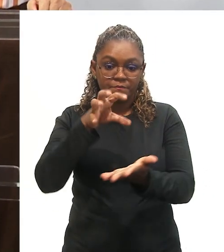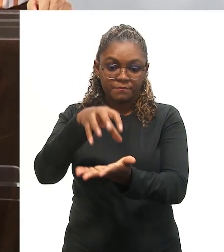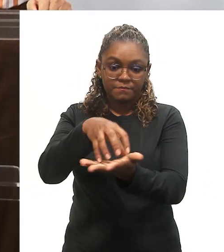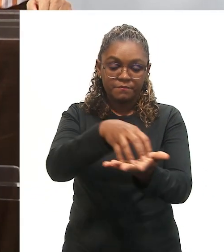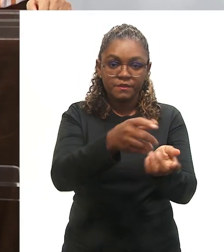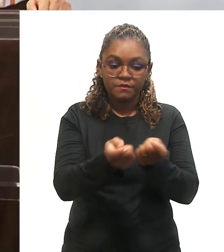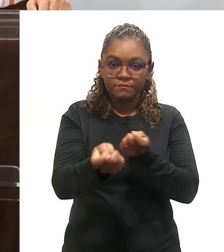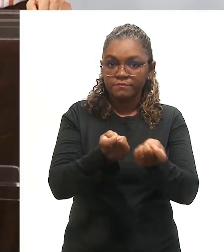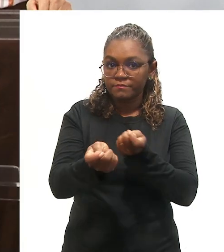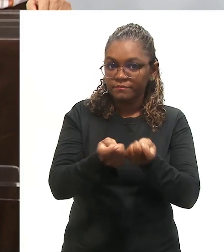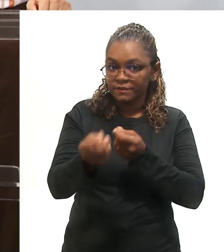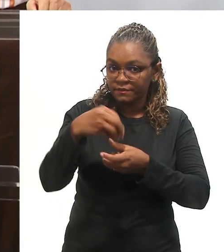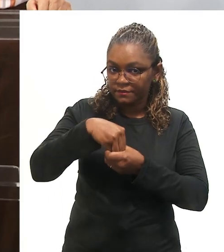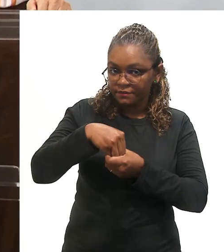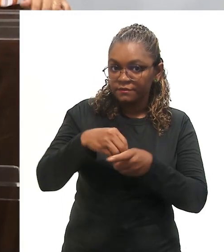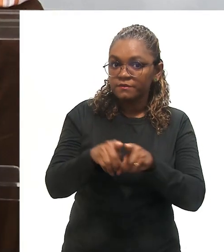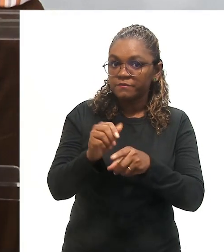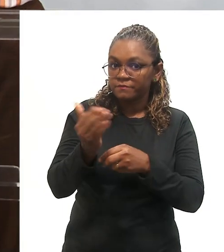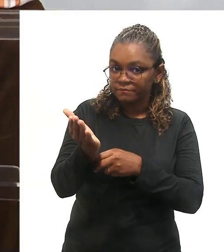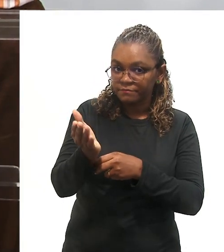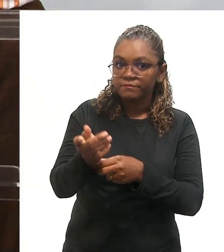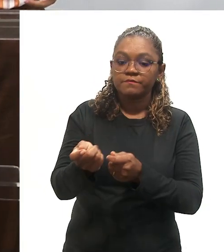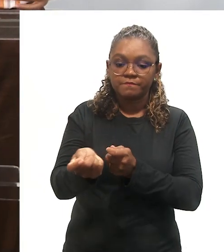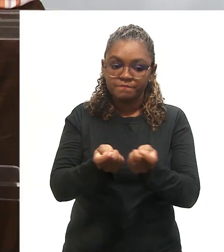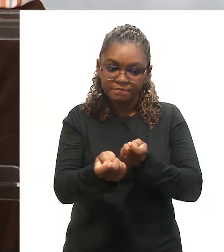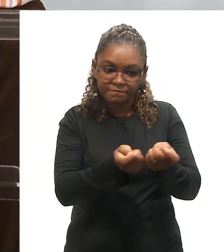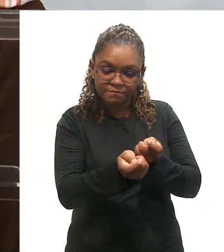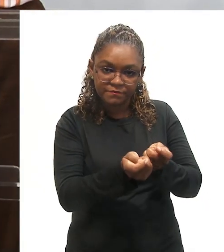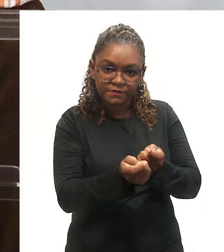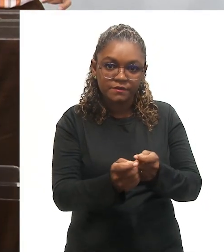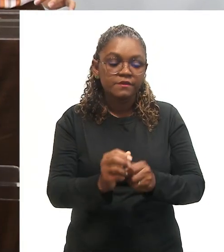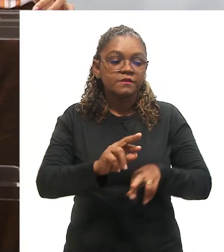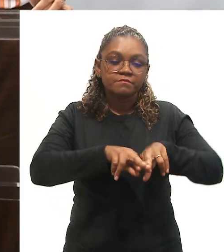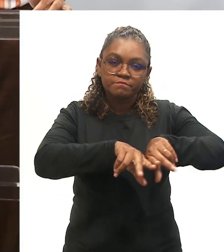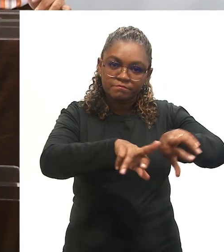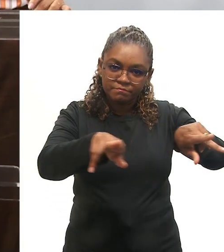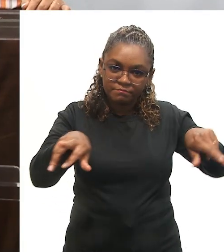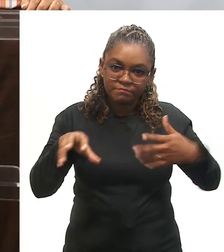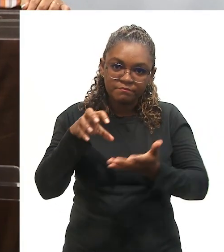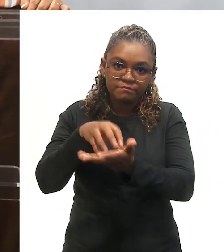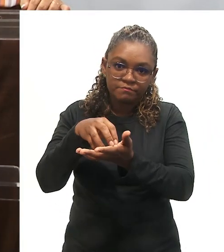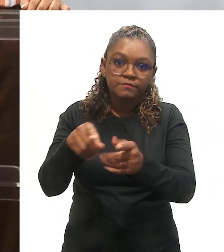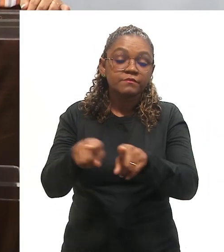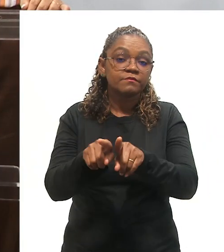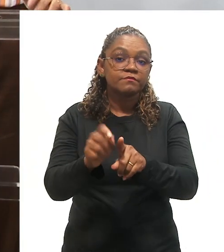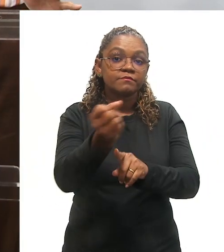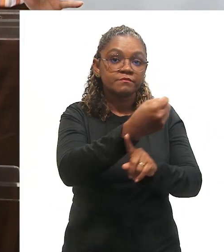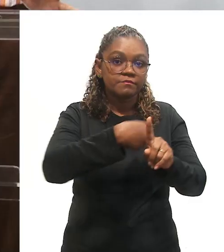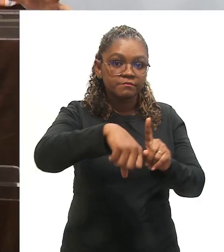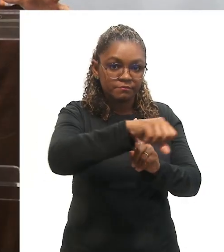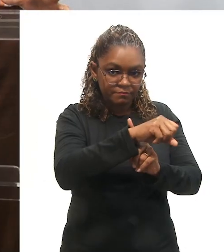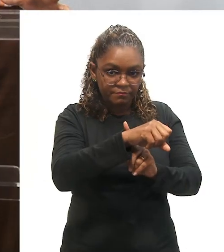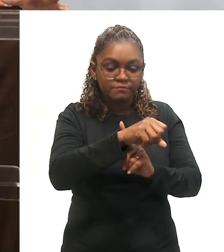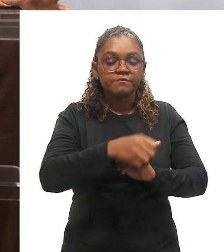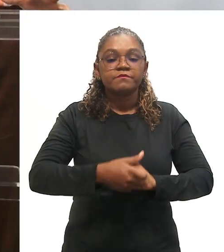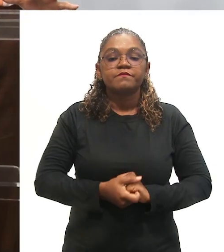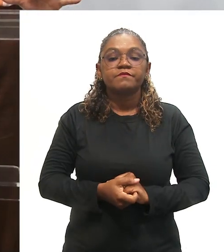controles interno e externo e demais órgãos e para a sociedade, no